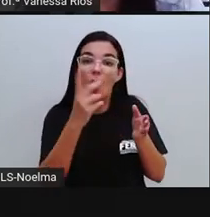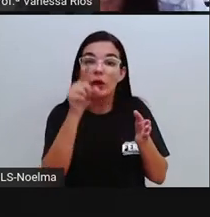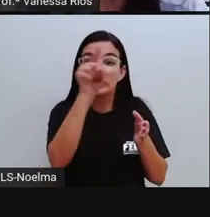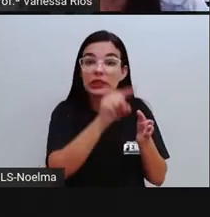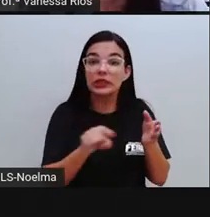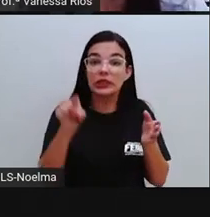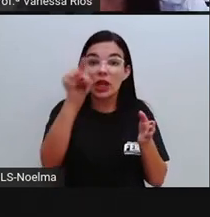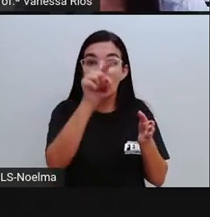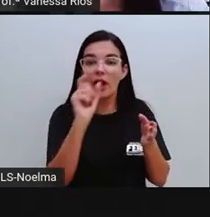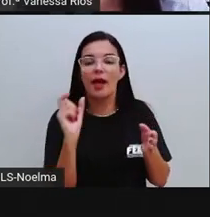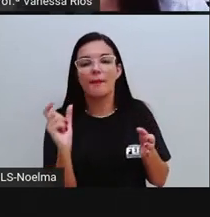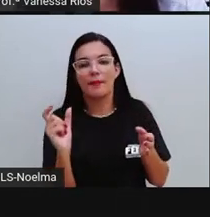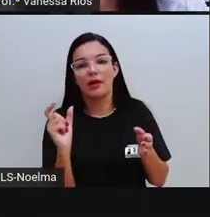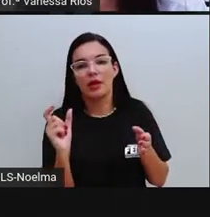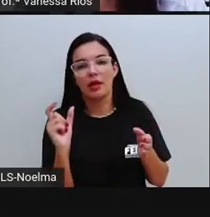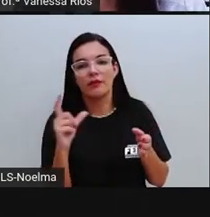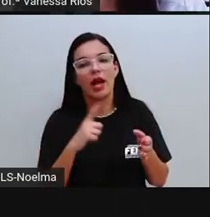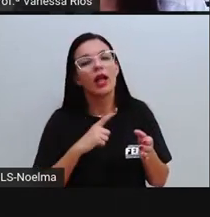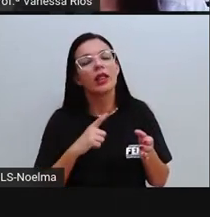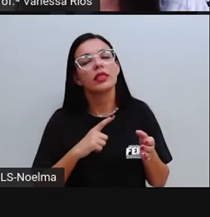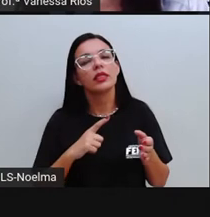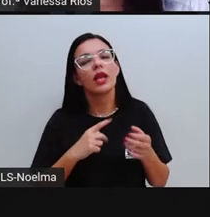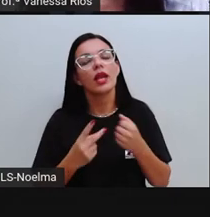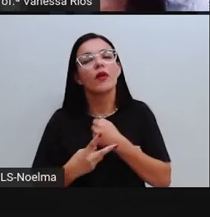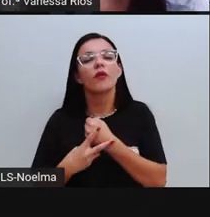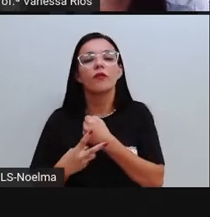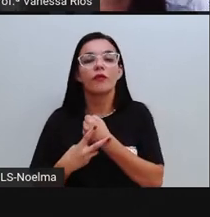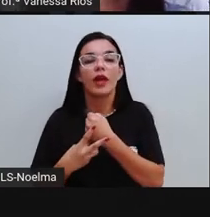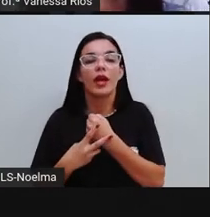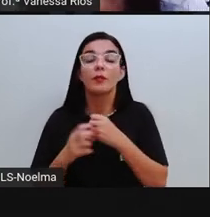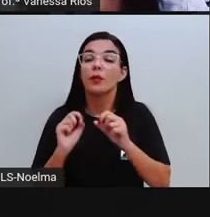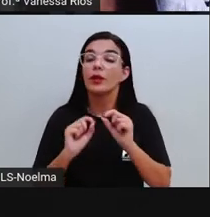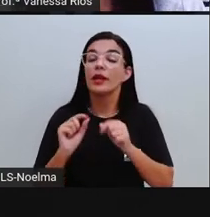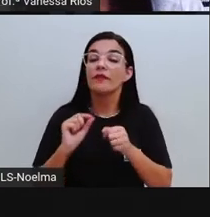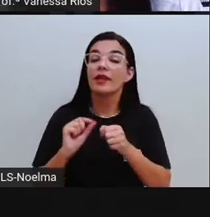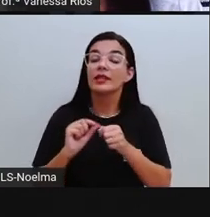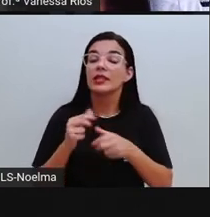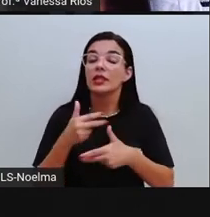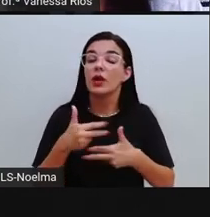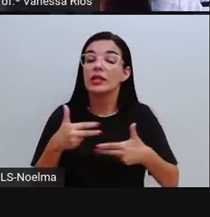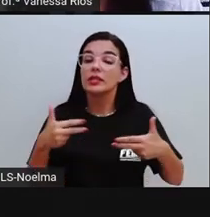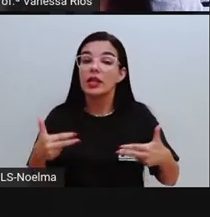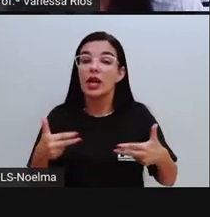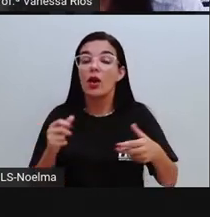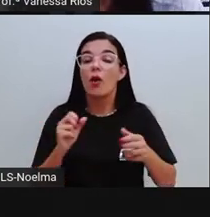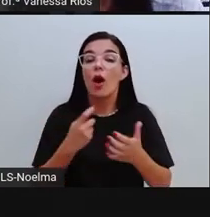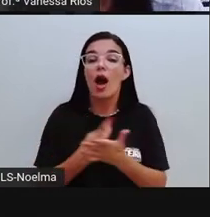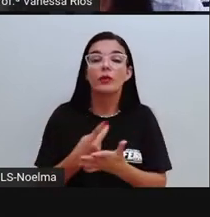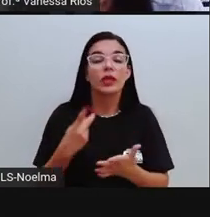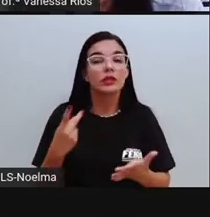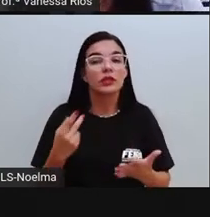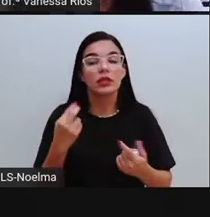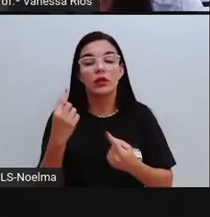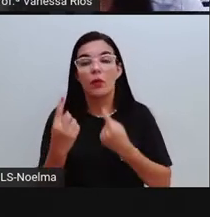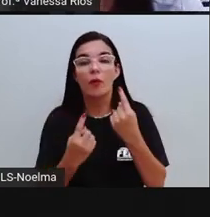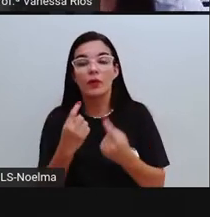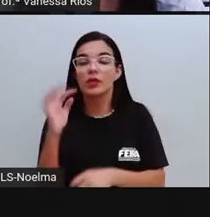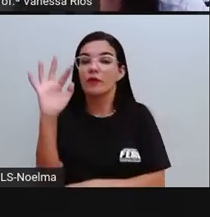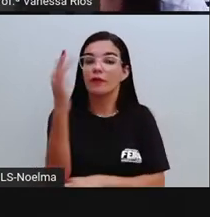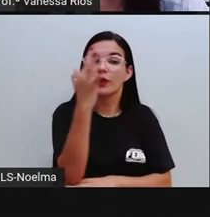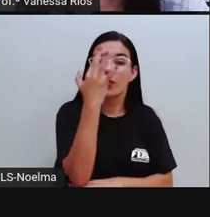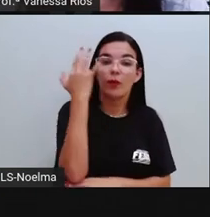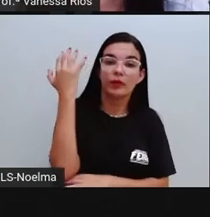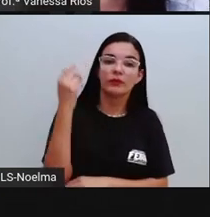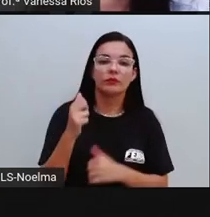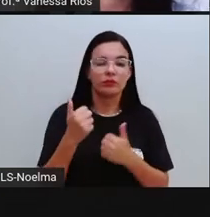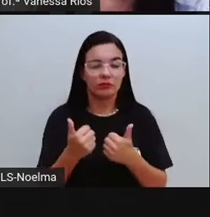circular a palavra que está aí expressando a ação, que está expressando um fenômeno da natureza,